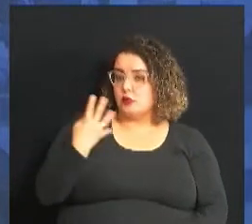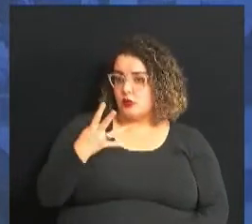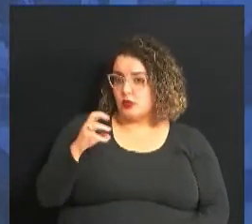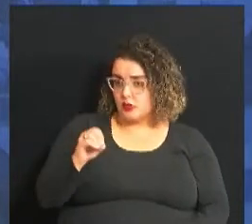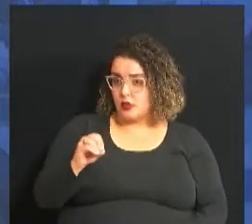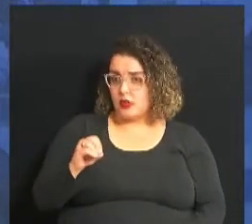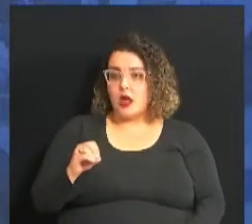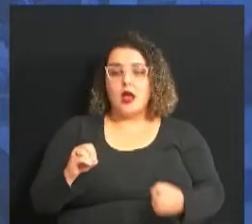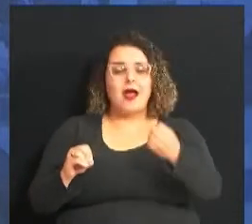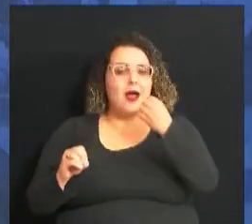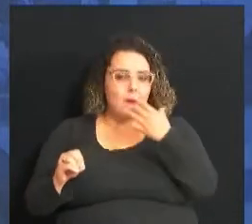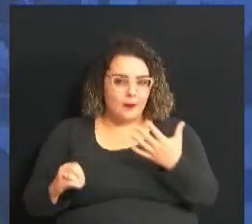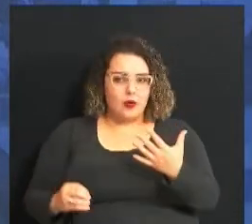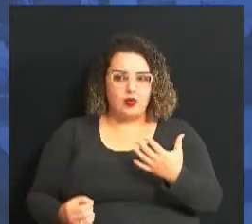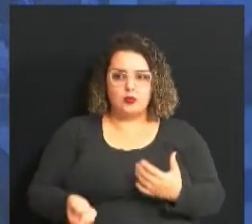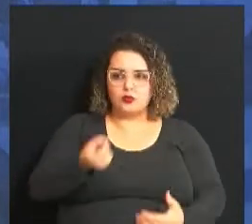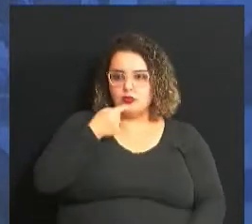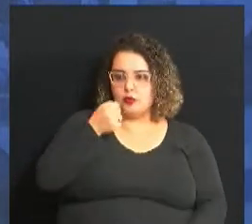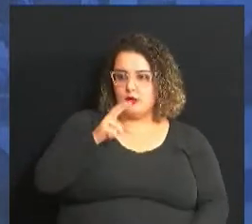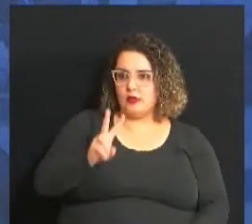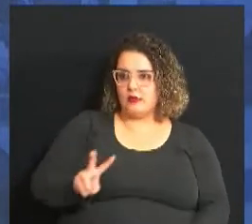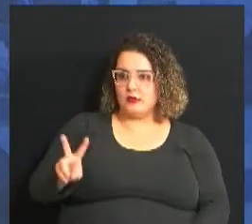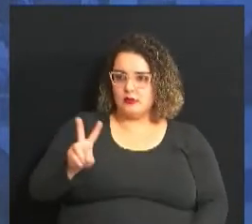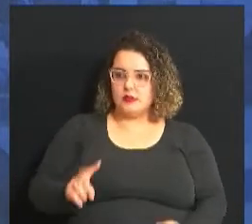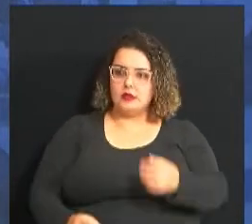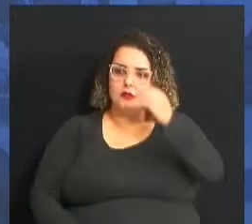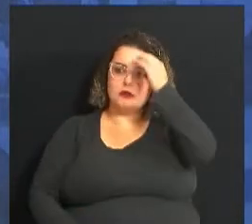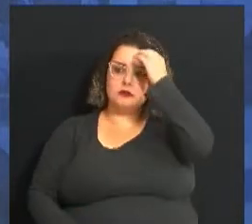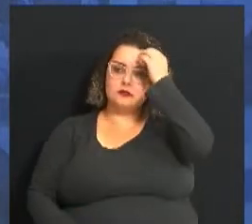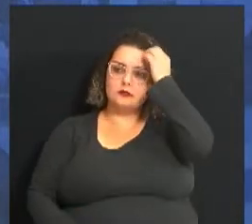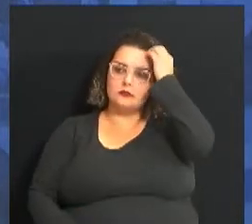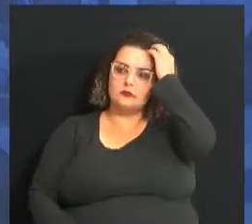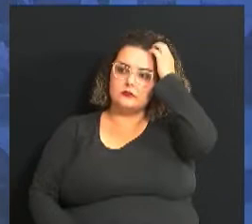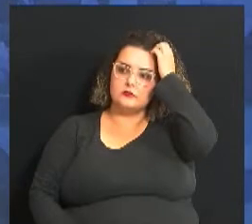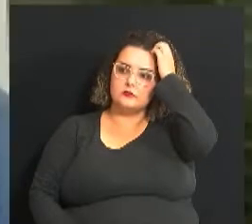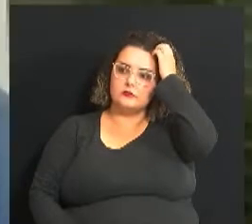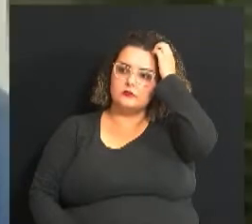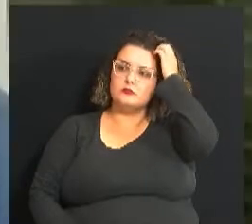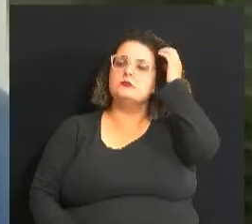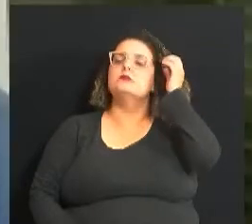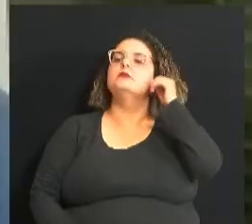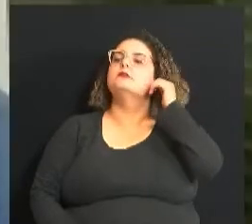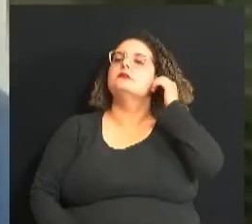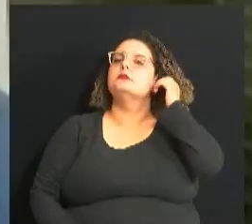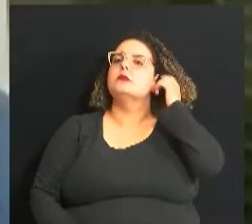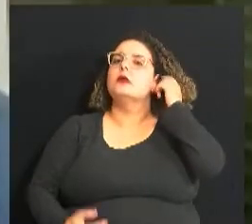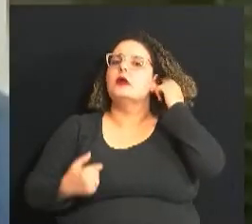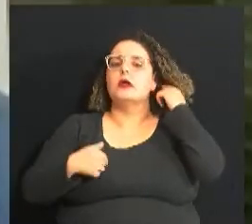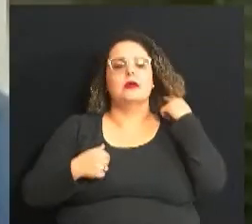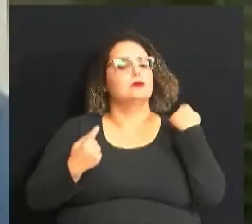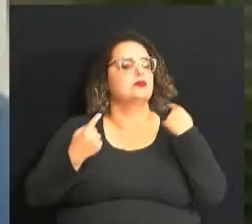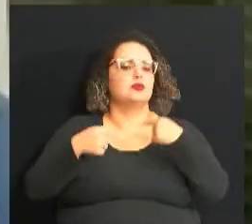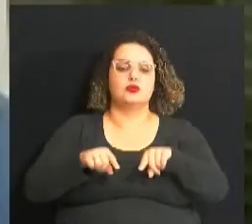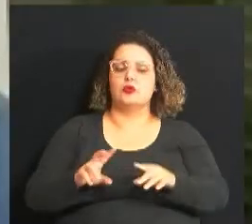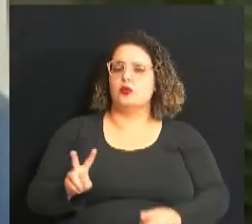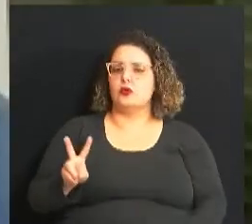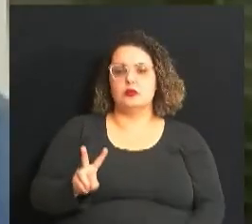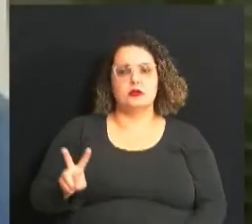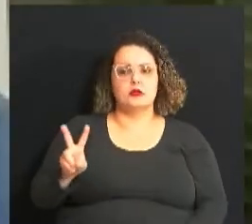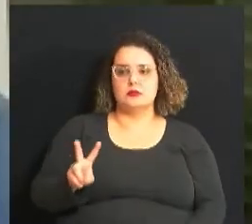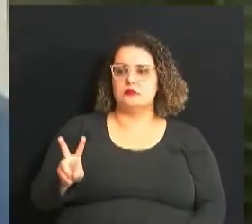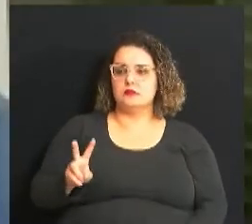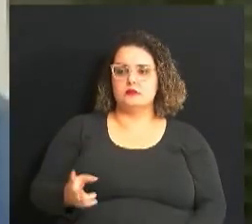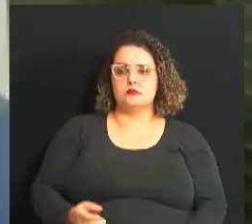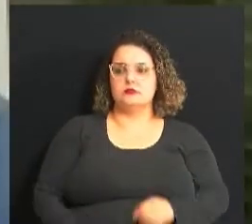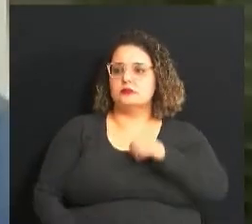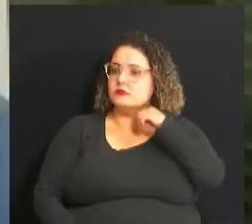tomar alguma vitamina? Não, eu sou frontalmente contra vitaminas assim,